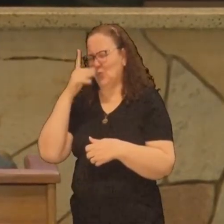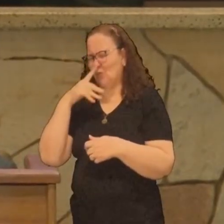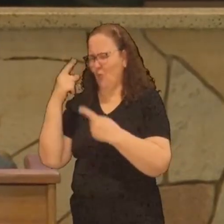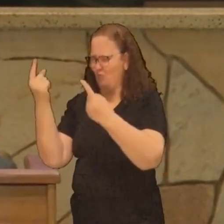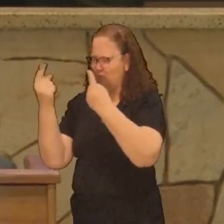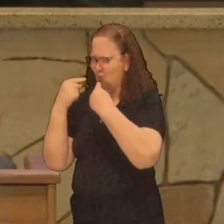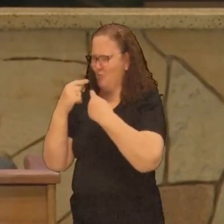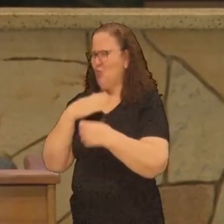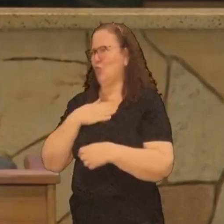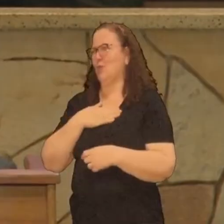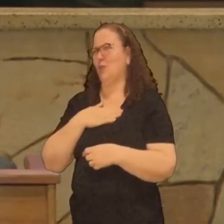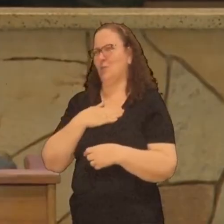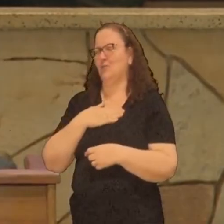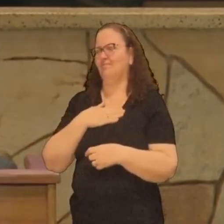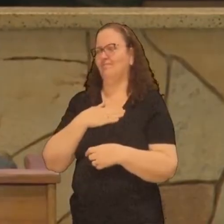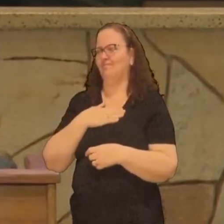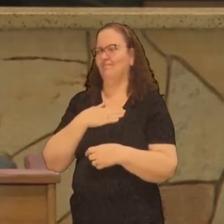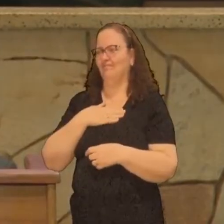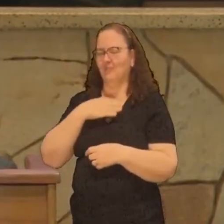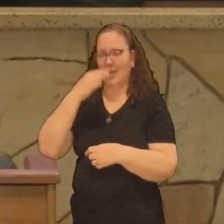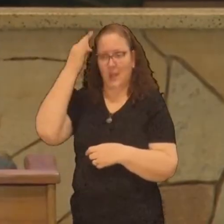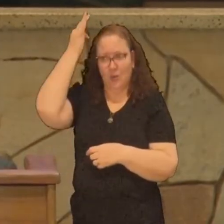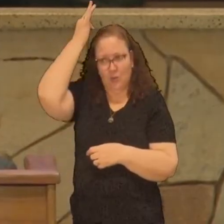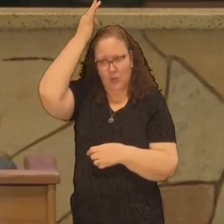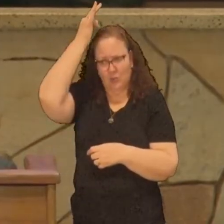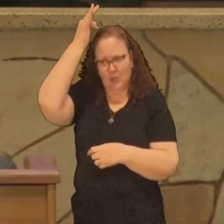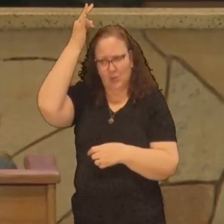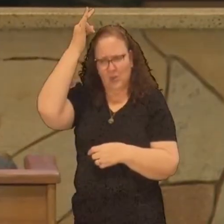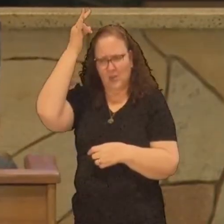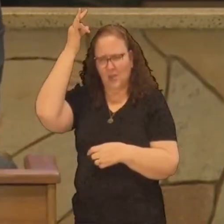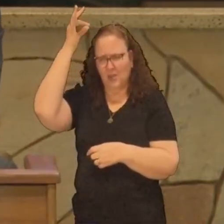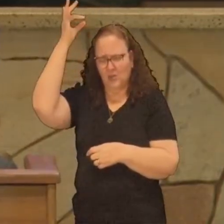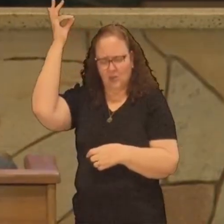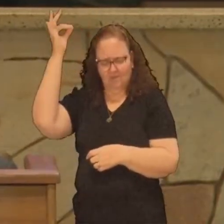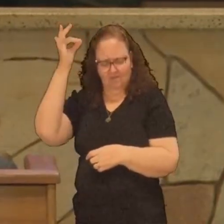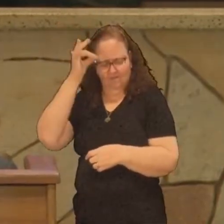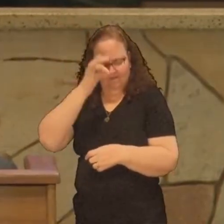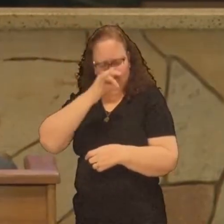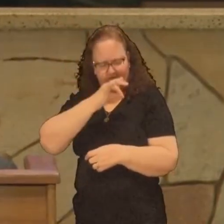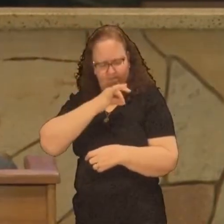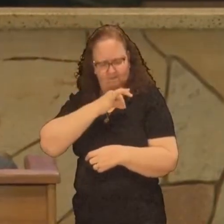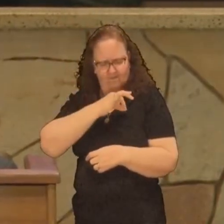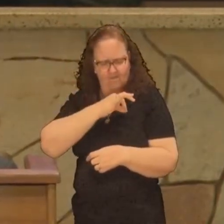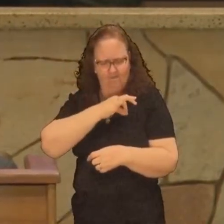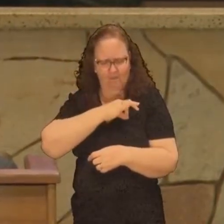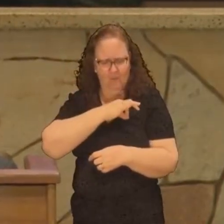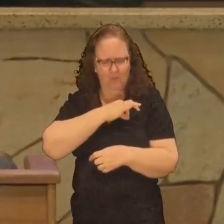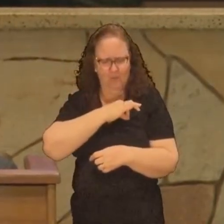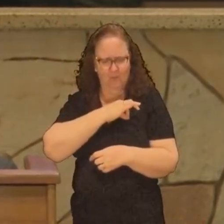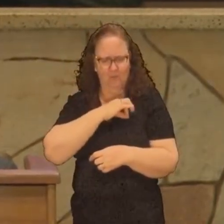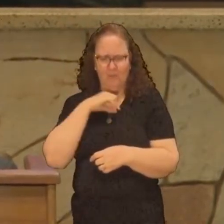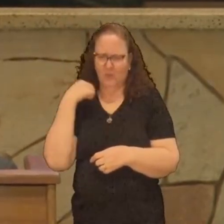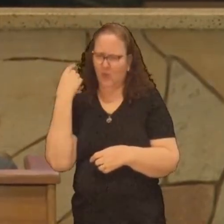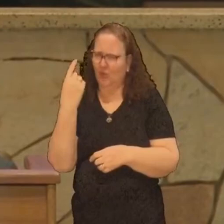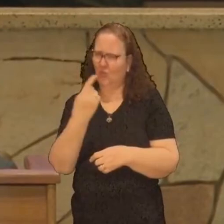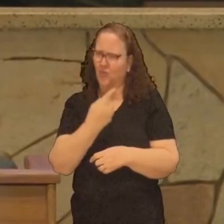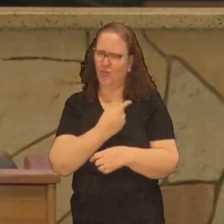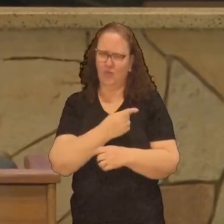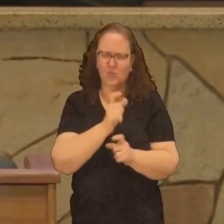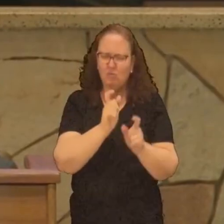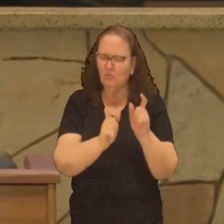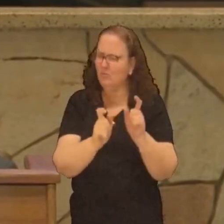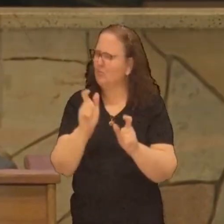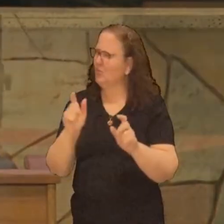O Espírito Santo certamente ministrou aos nossos corações de diversas maneiras e diversas formas.